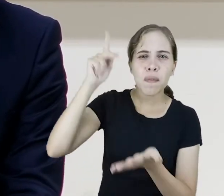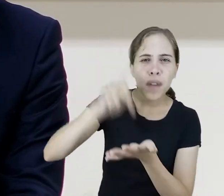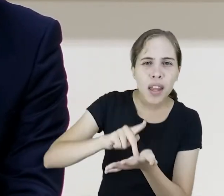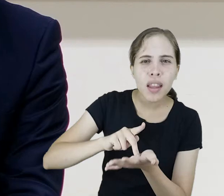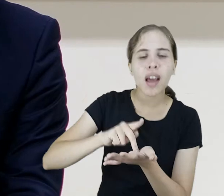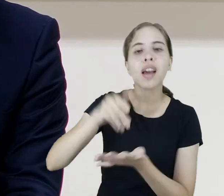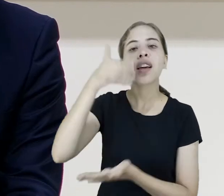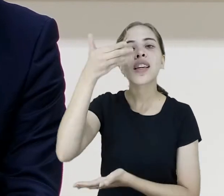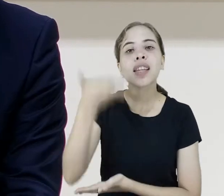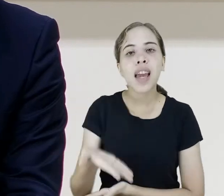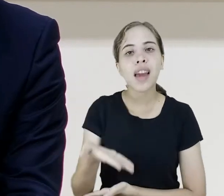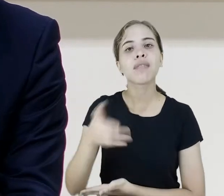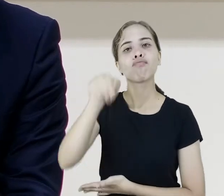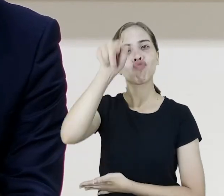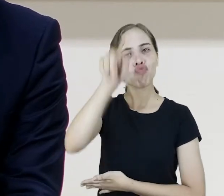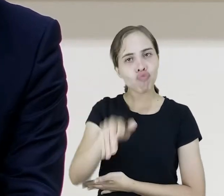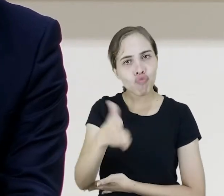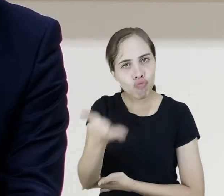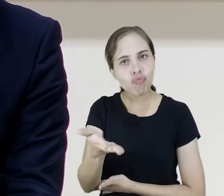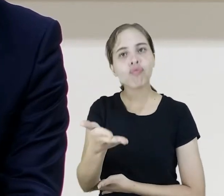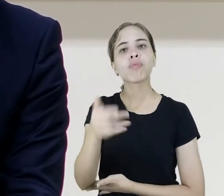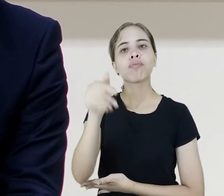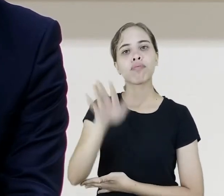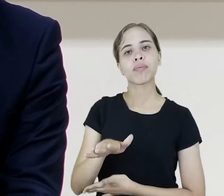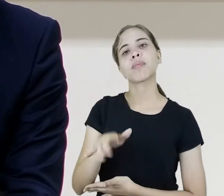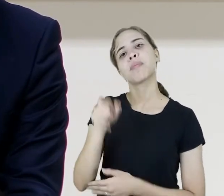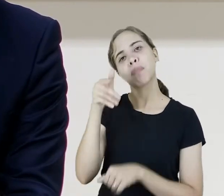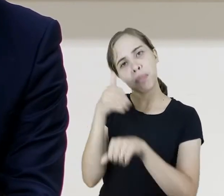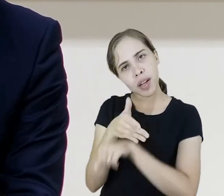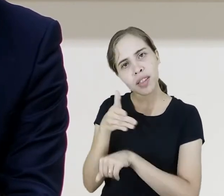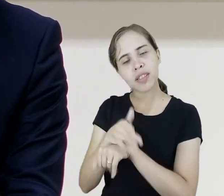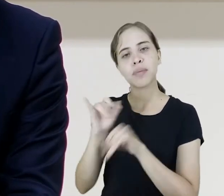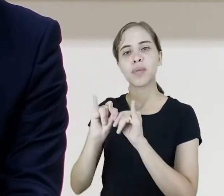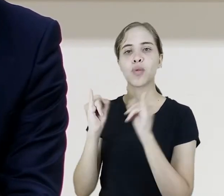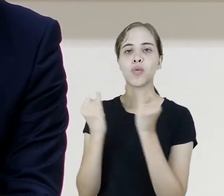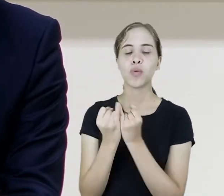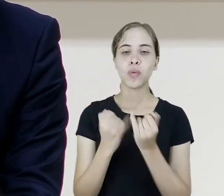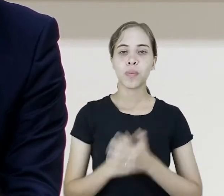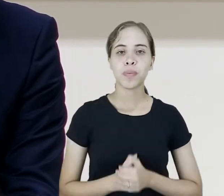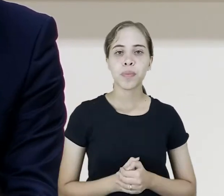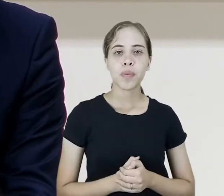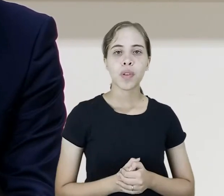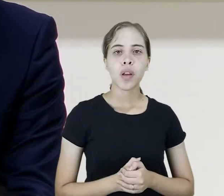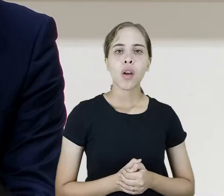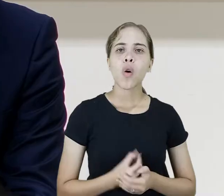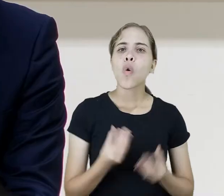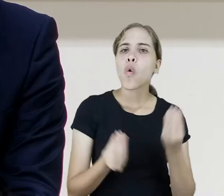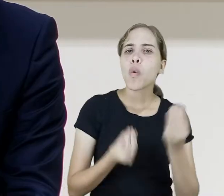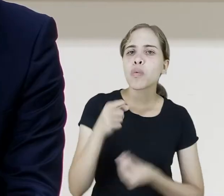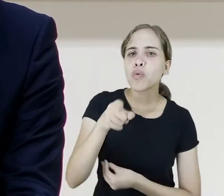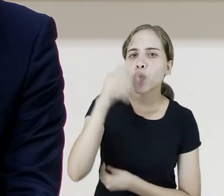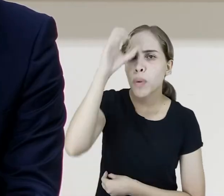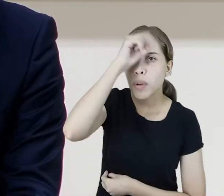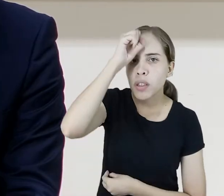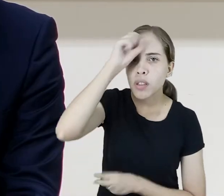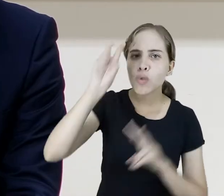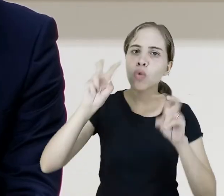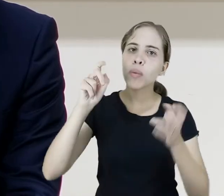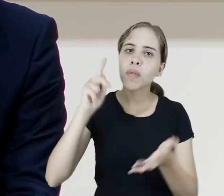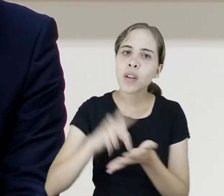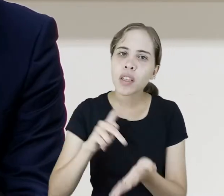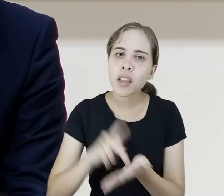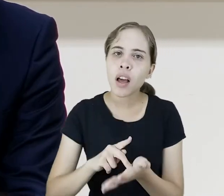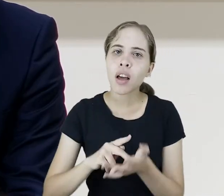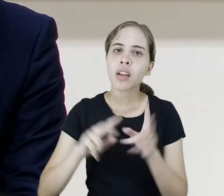quem realmente são, frequentem o Instituto. Como você aprendeu a verdade